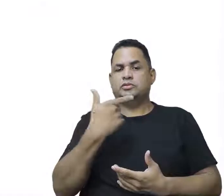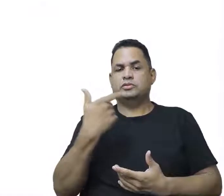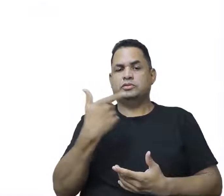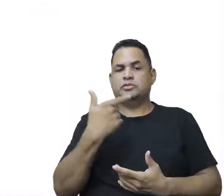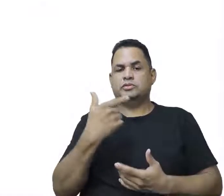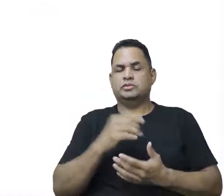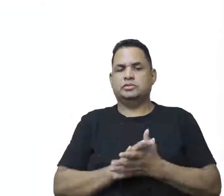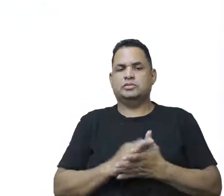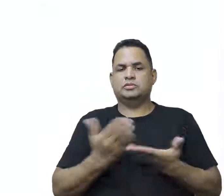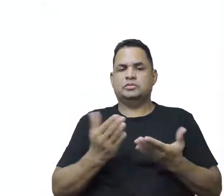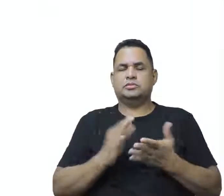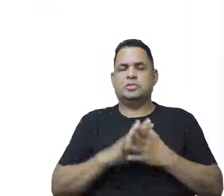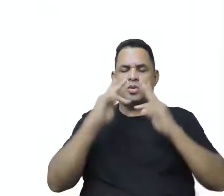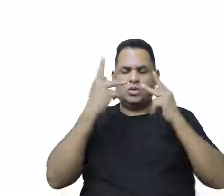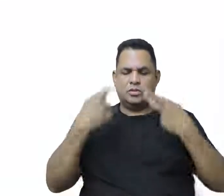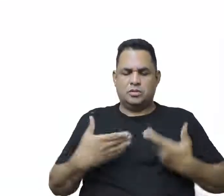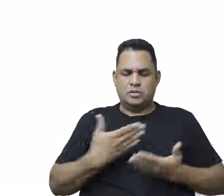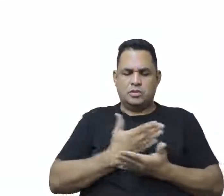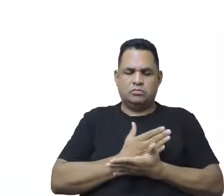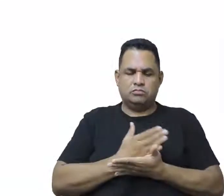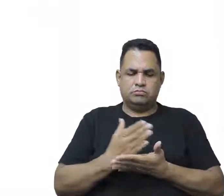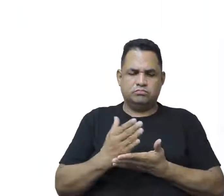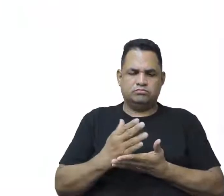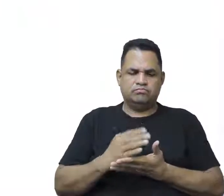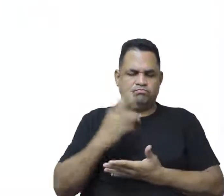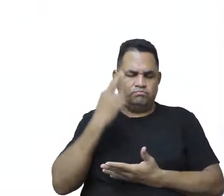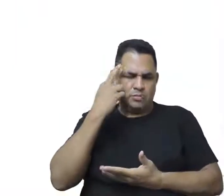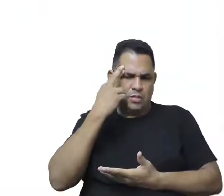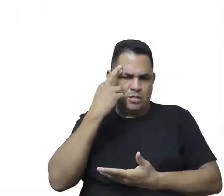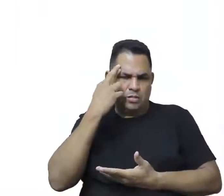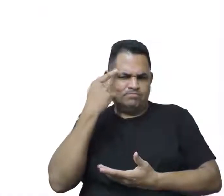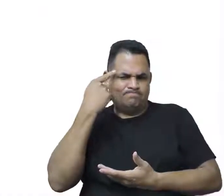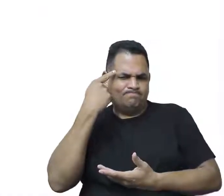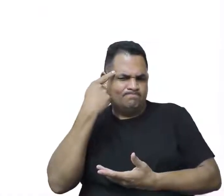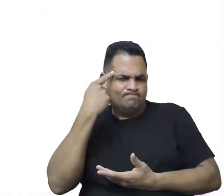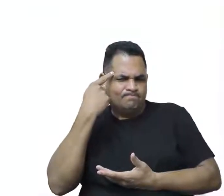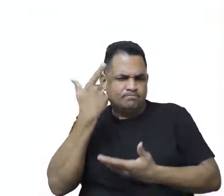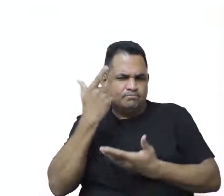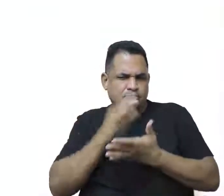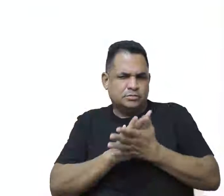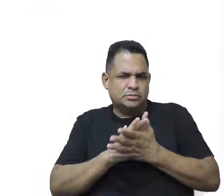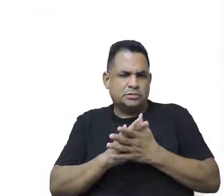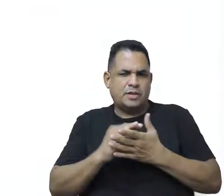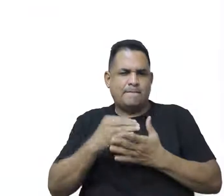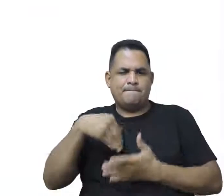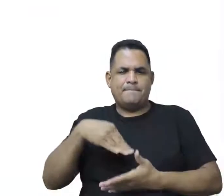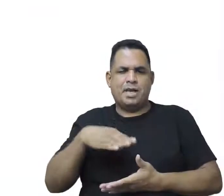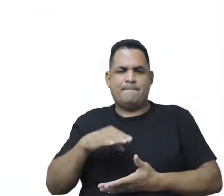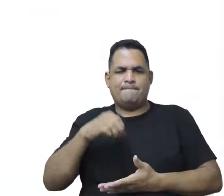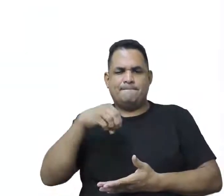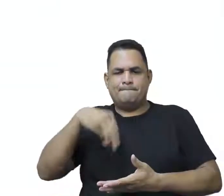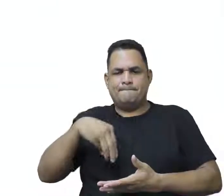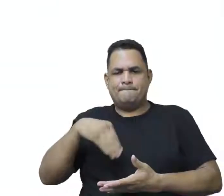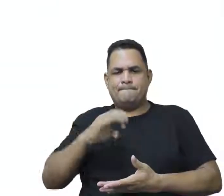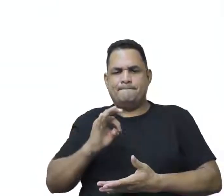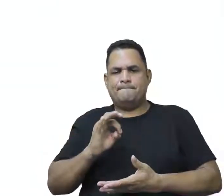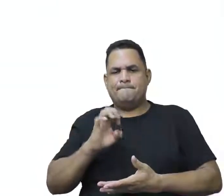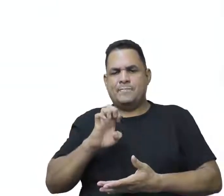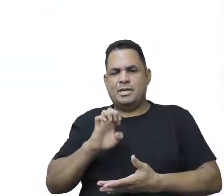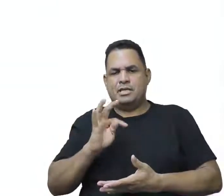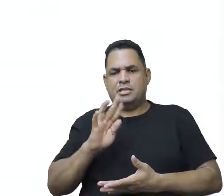aquele estágio onde o homem ele começa já ali a racionalizar, né? Que é o metafísico. Aqui é o momento